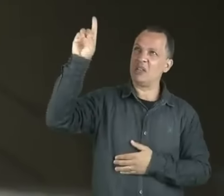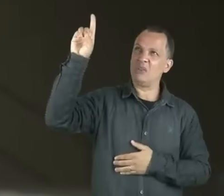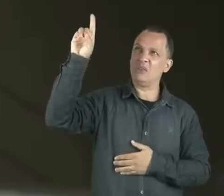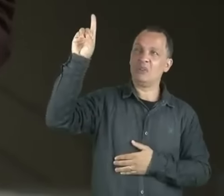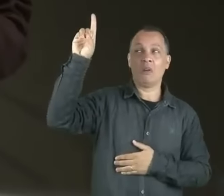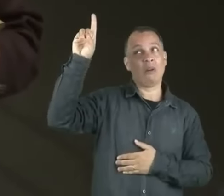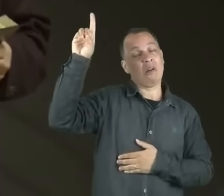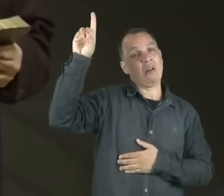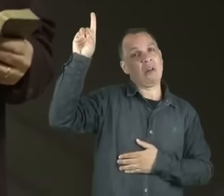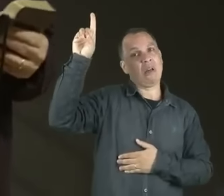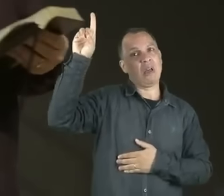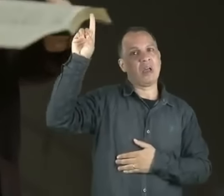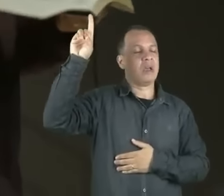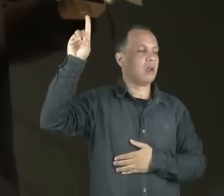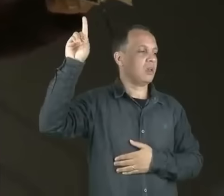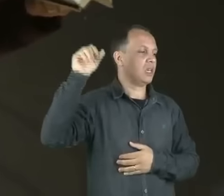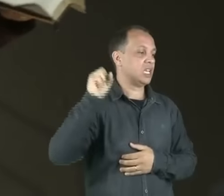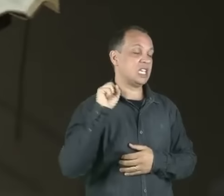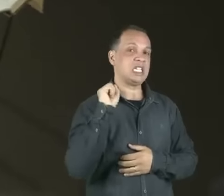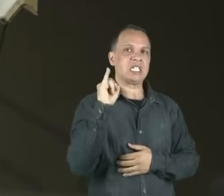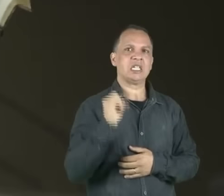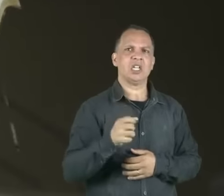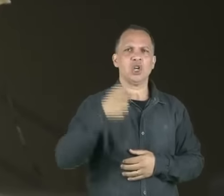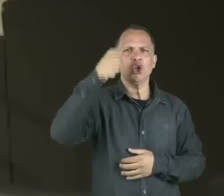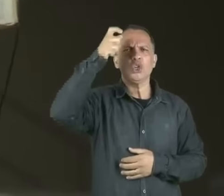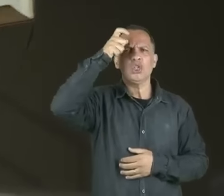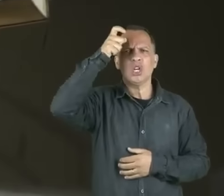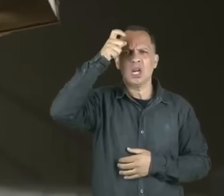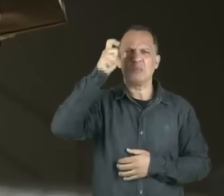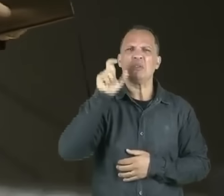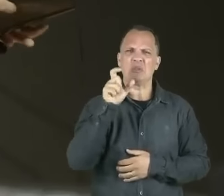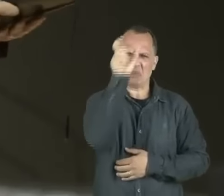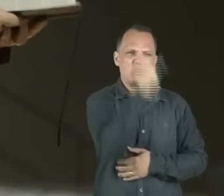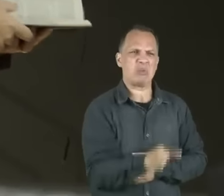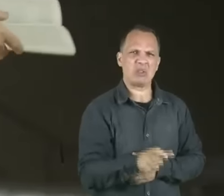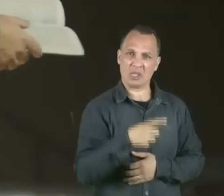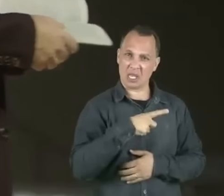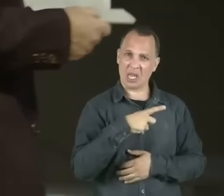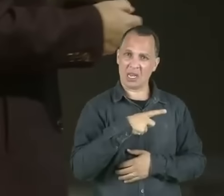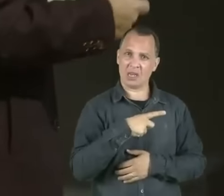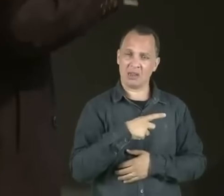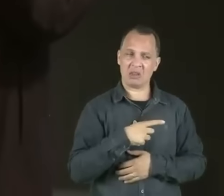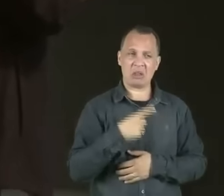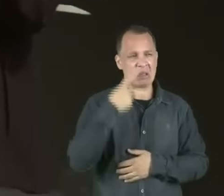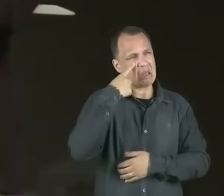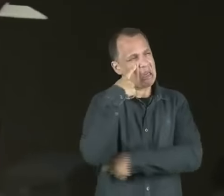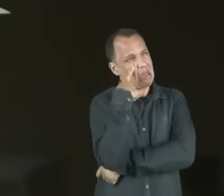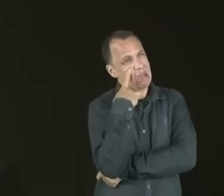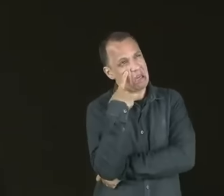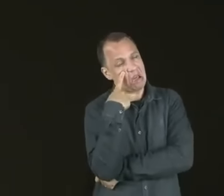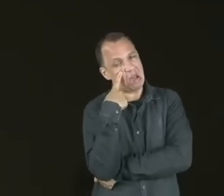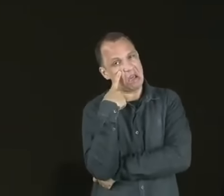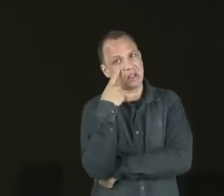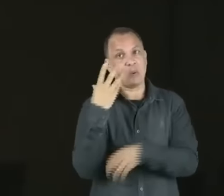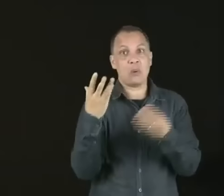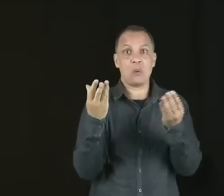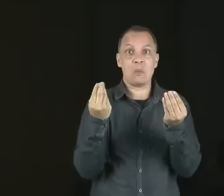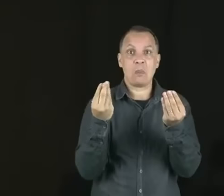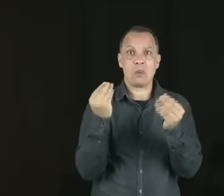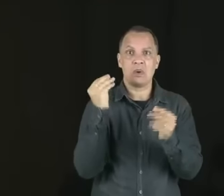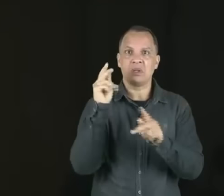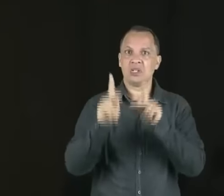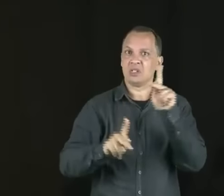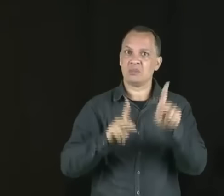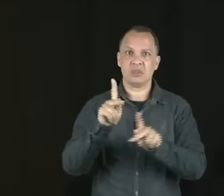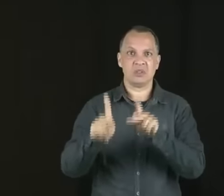demônios agirem eu acho a Bíblia diz primeiro que a Bíblia diz mas eu encontrei no CS Lewis uma